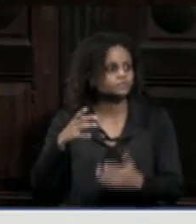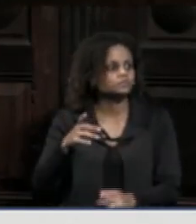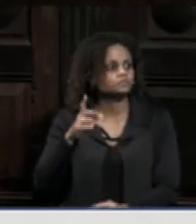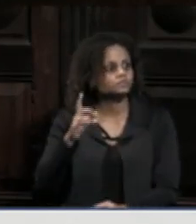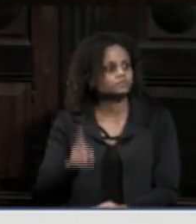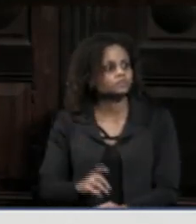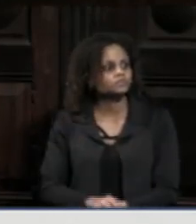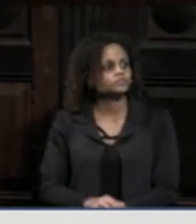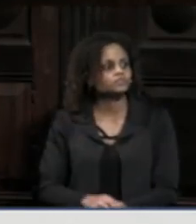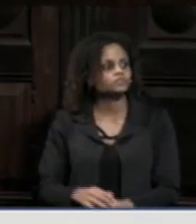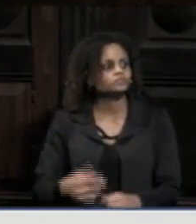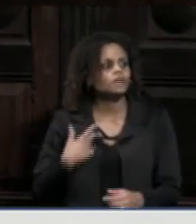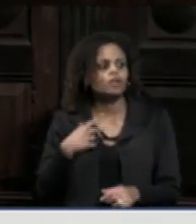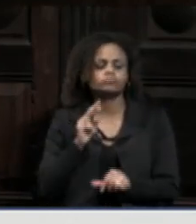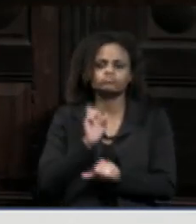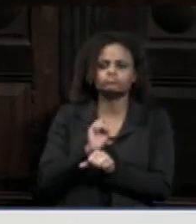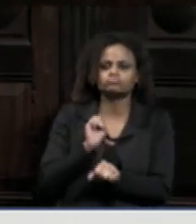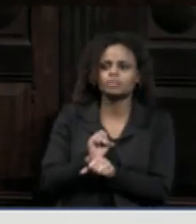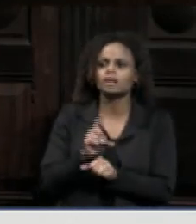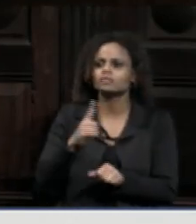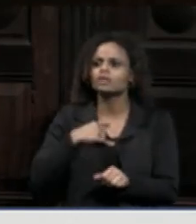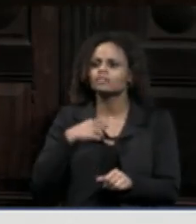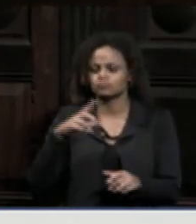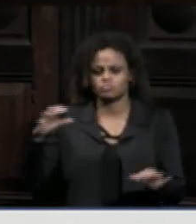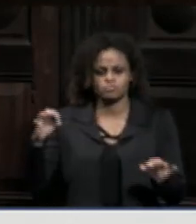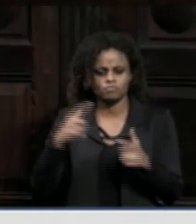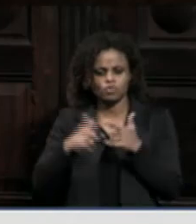queria dar. Espero que tenhamos providências e novidades